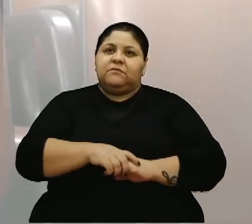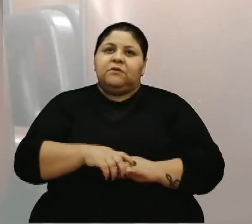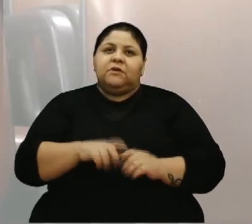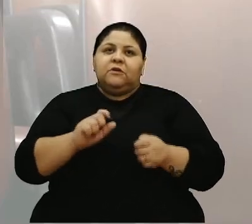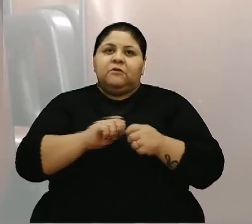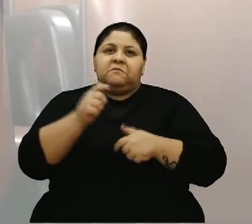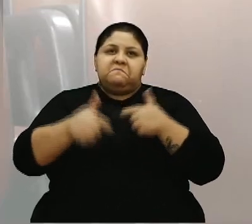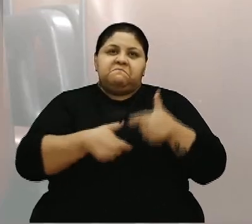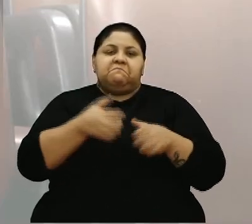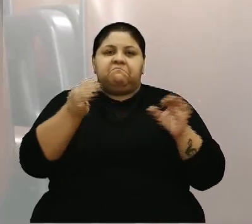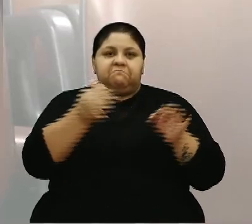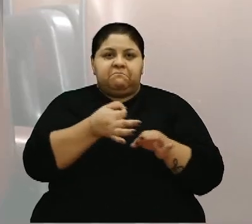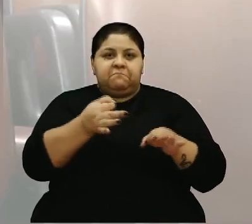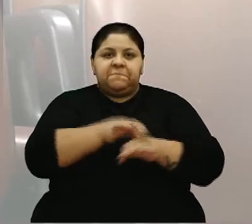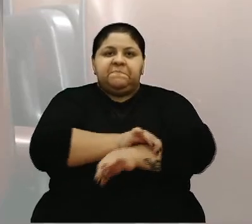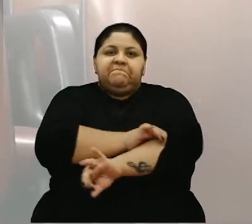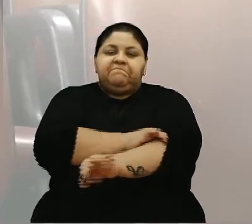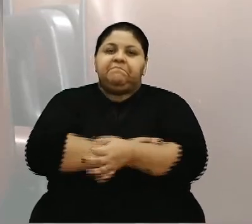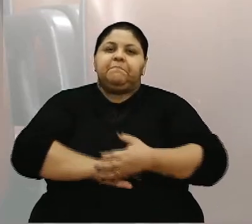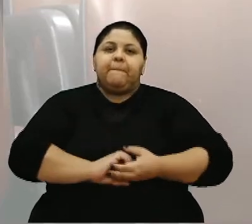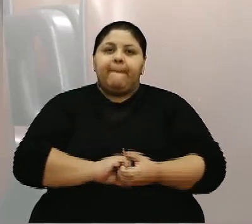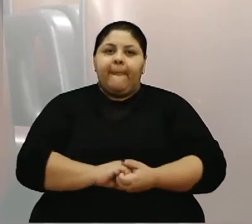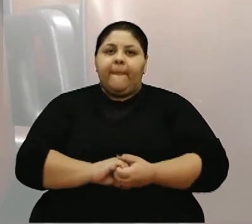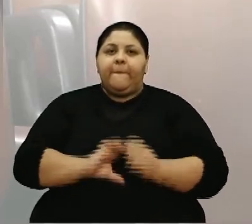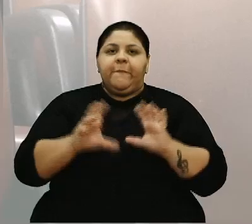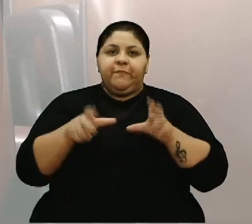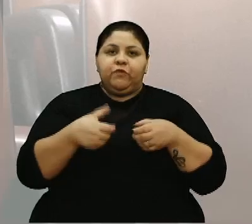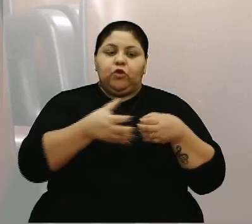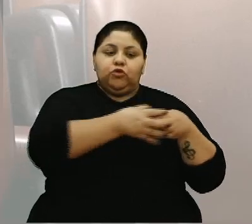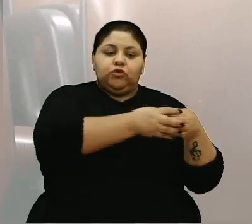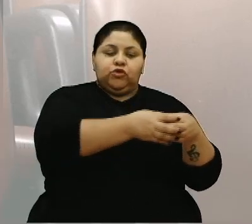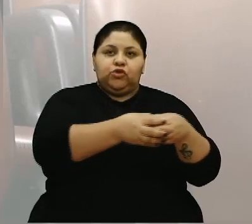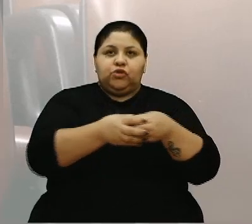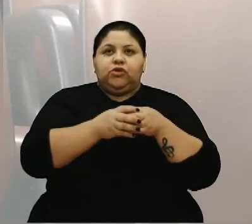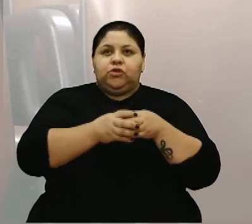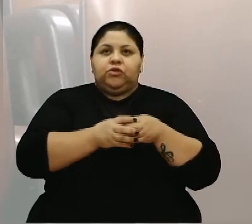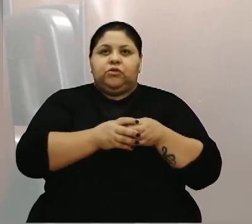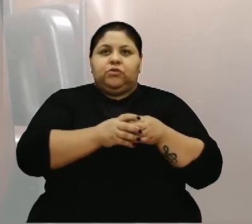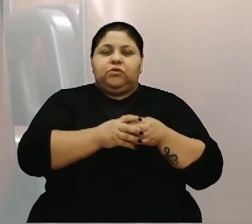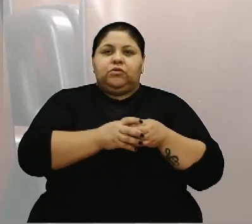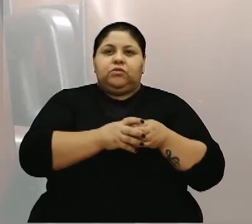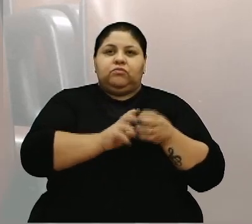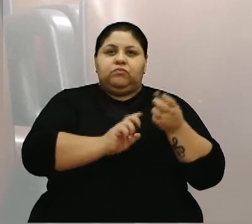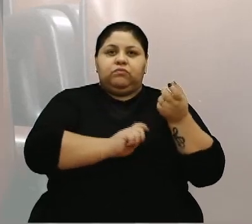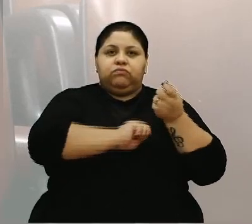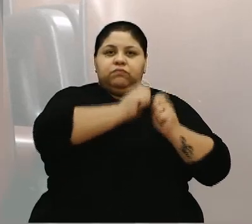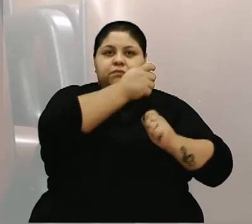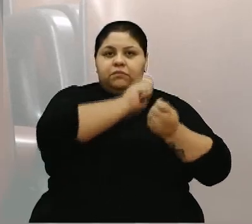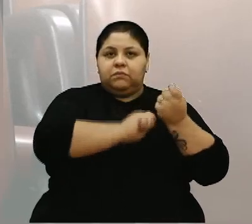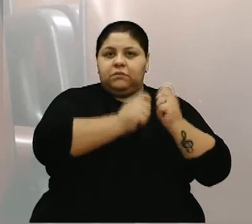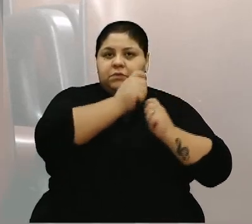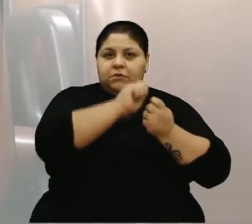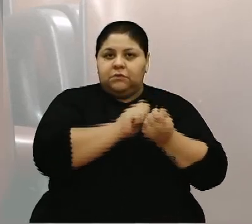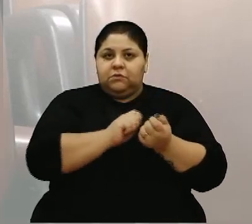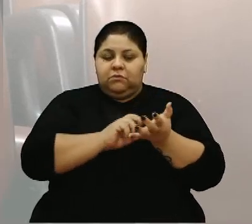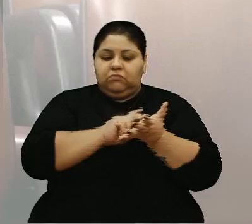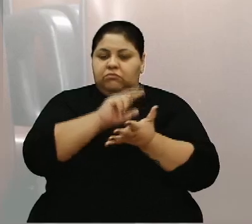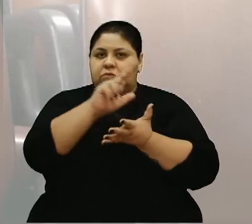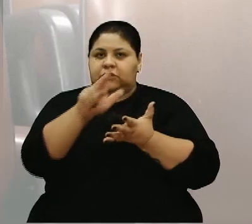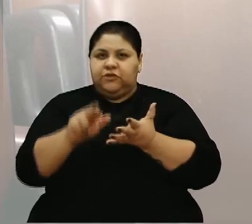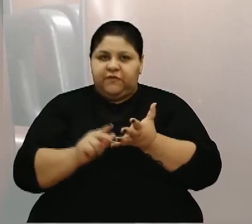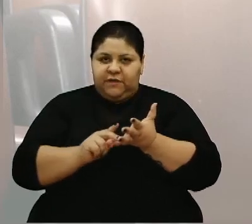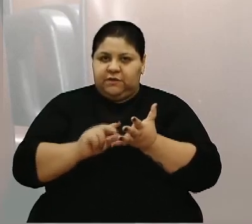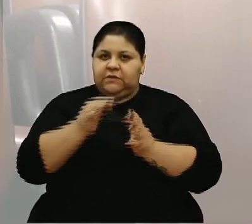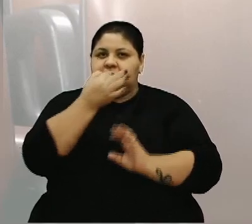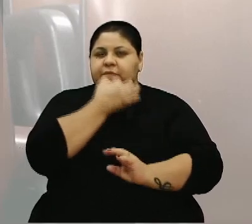trabalho maravilhoso. E todo o setor das nossas empresas, todos os diversos setores de Caxias do